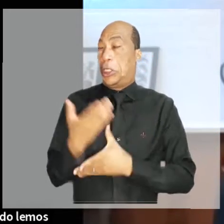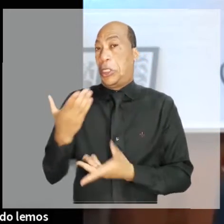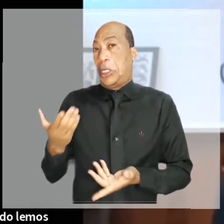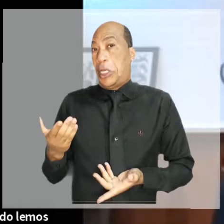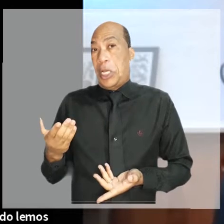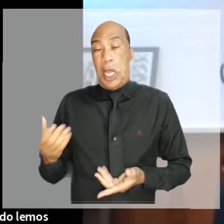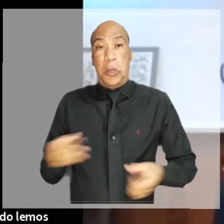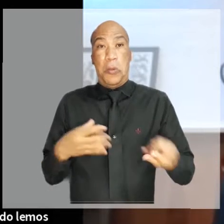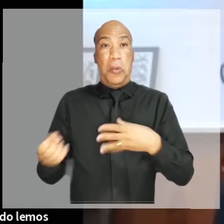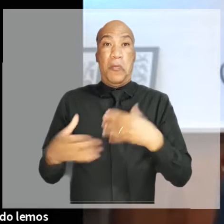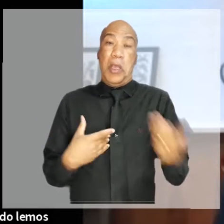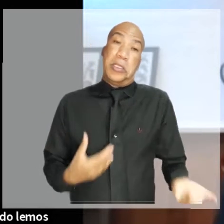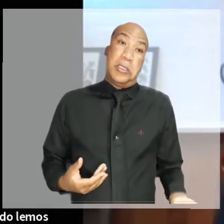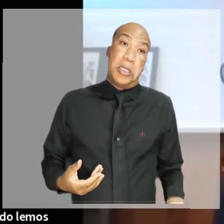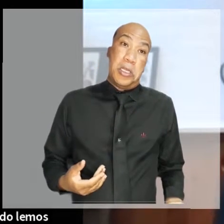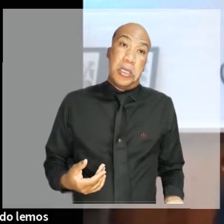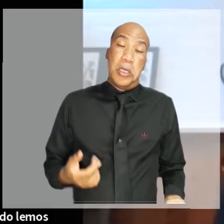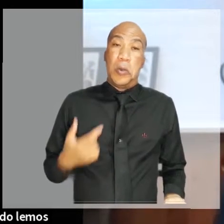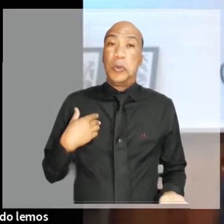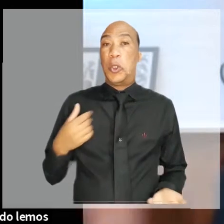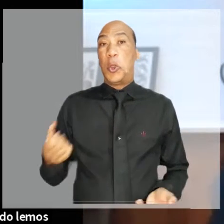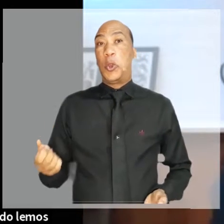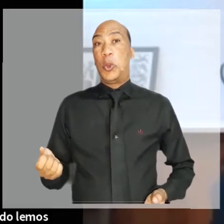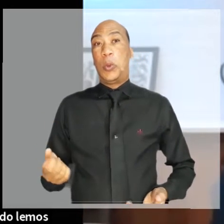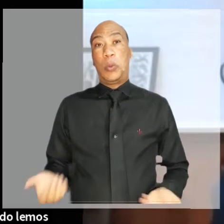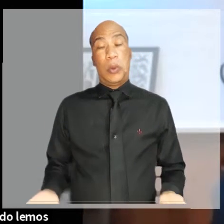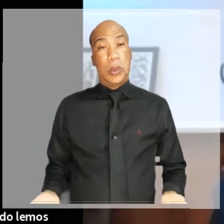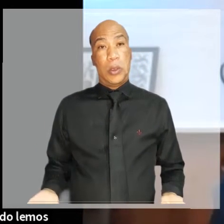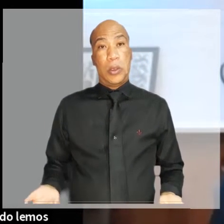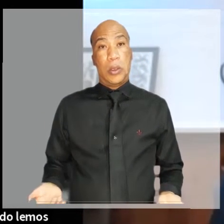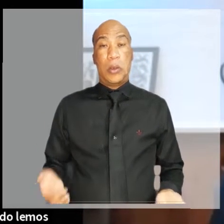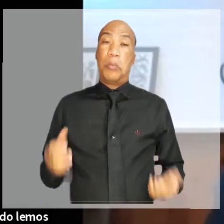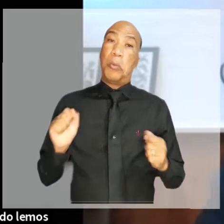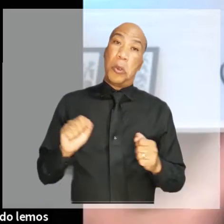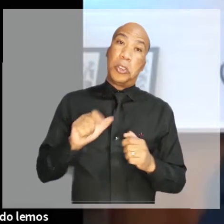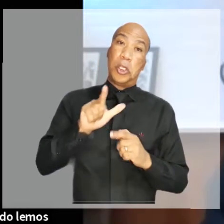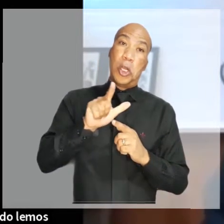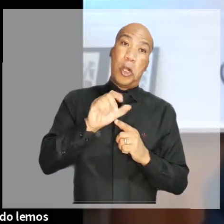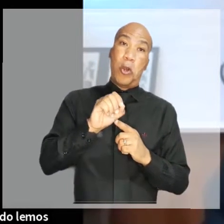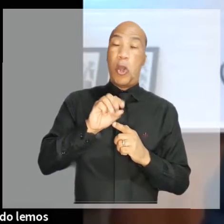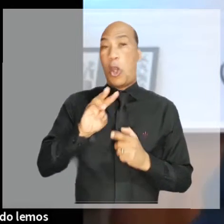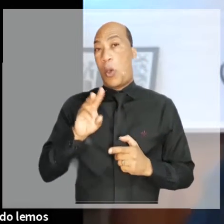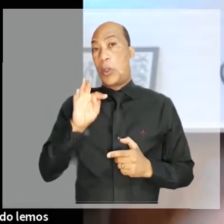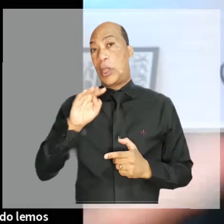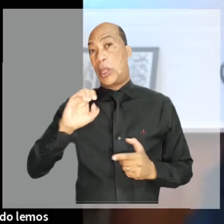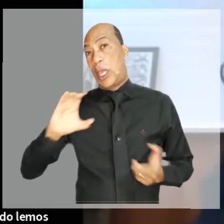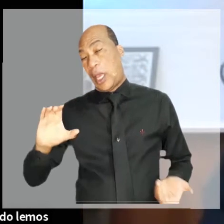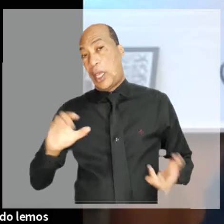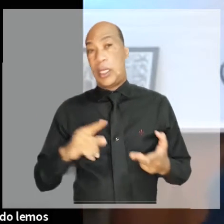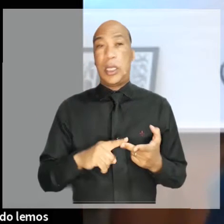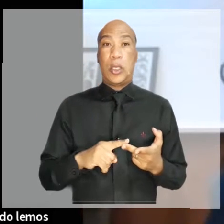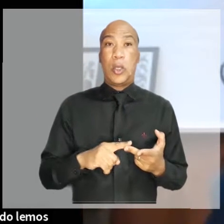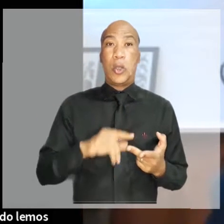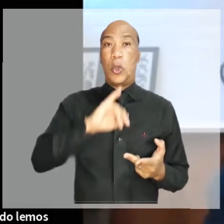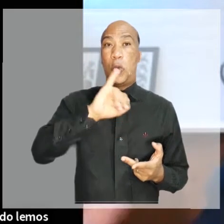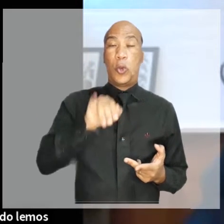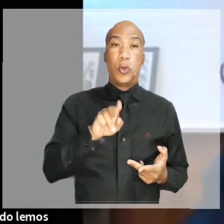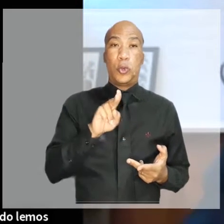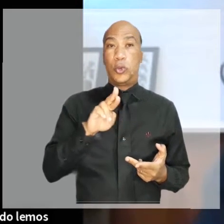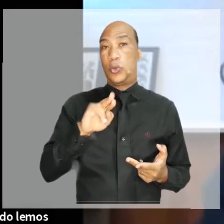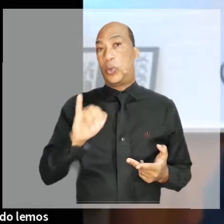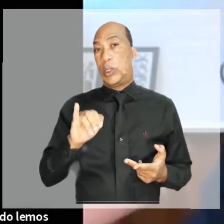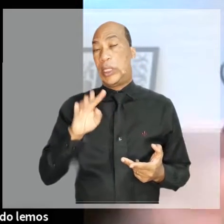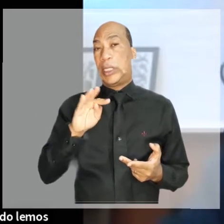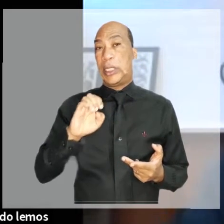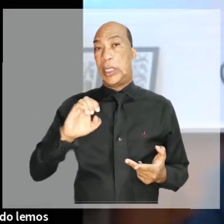tem um ecossistema muito desenvolvido de Lawtechs ou Juritechs, né, que são as empresas que